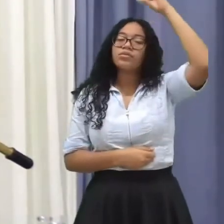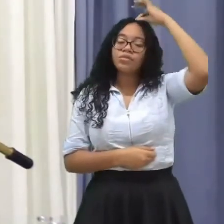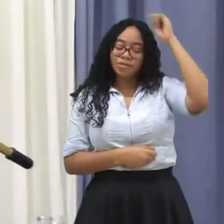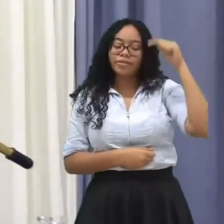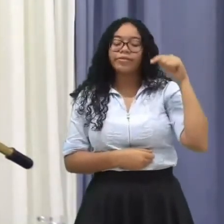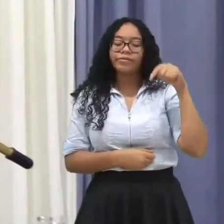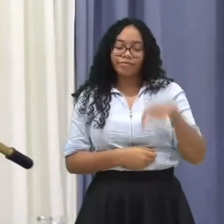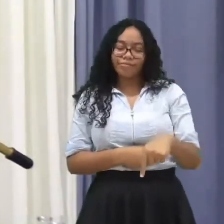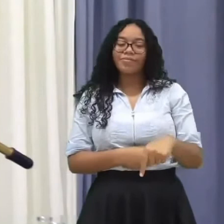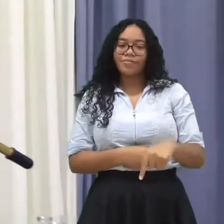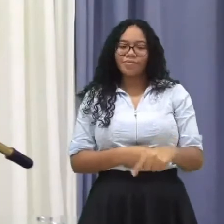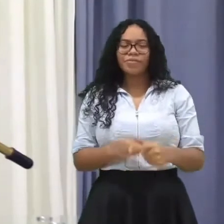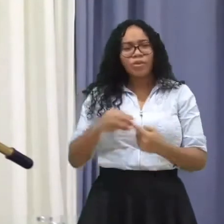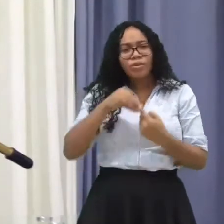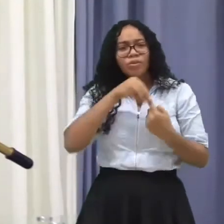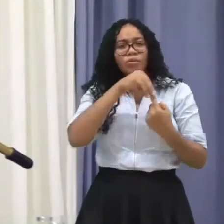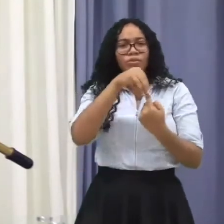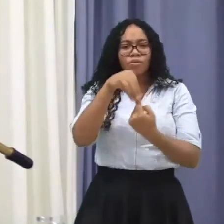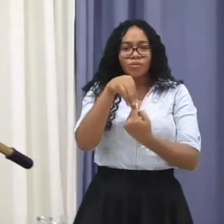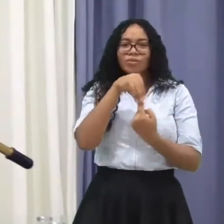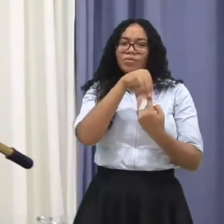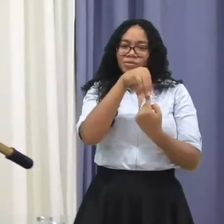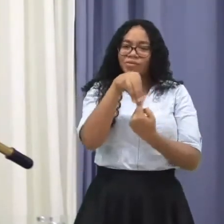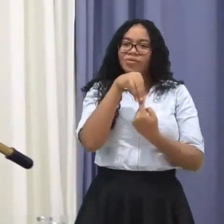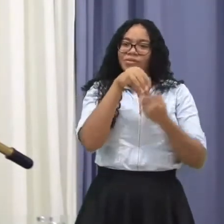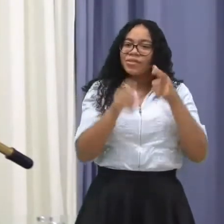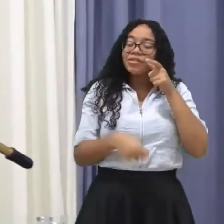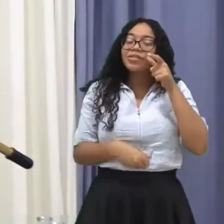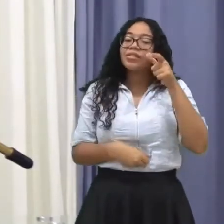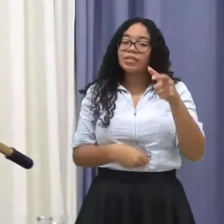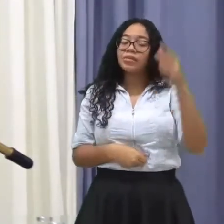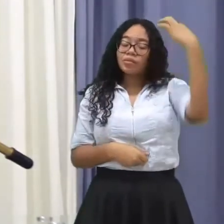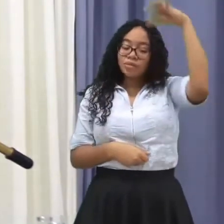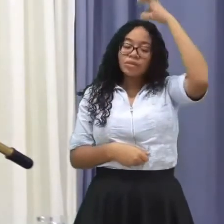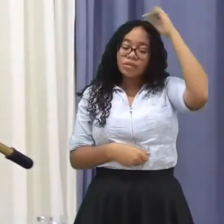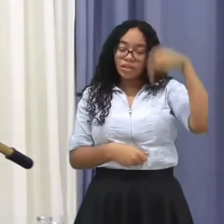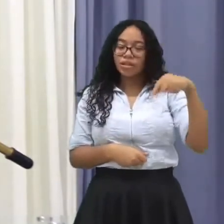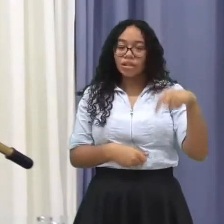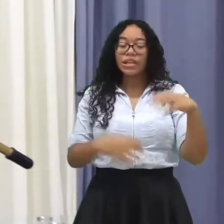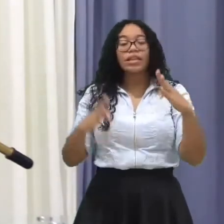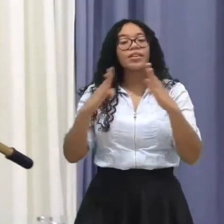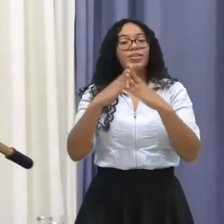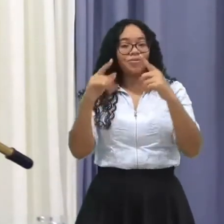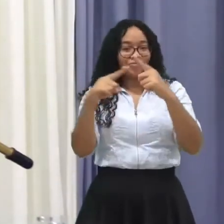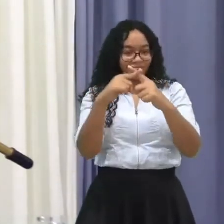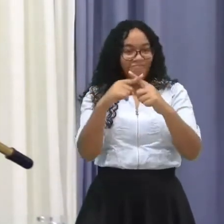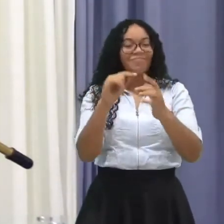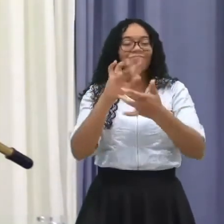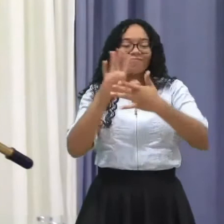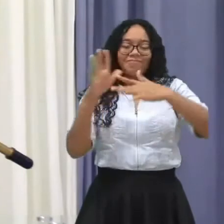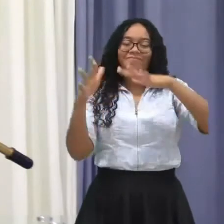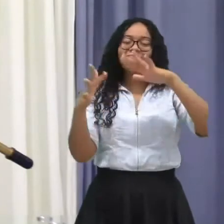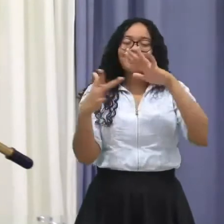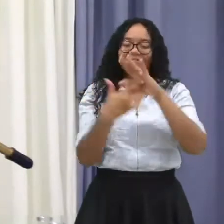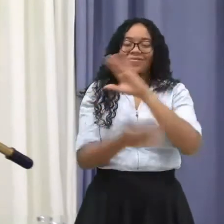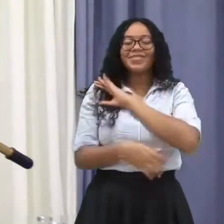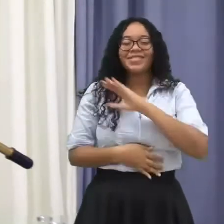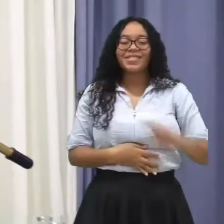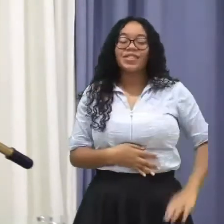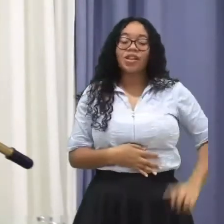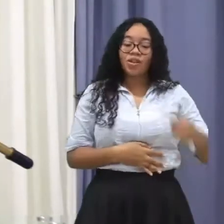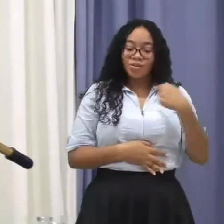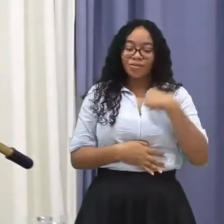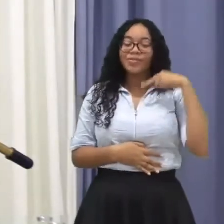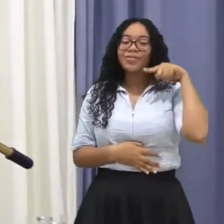aqui. O único interesse do Espírito Santo aqui é a igreja de Jesus Cristo. Sou eu e